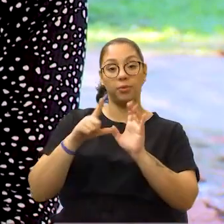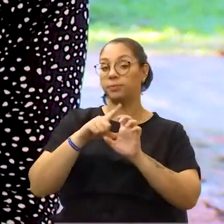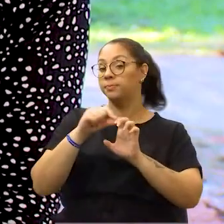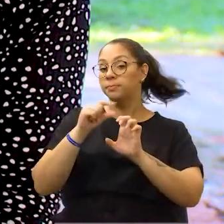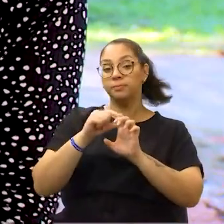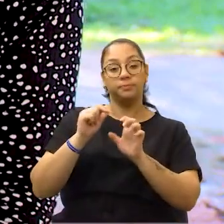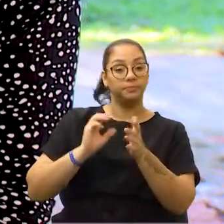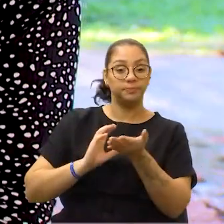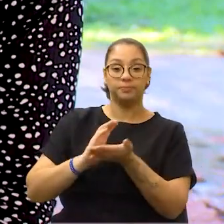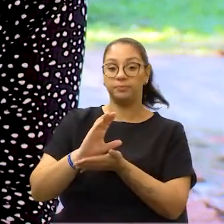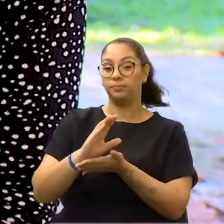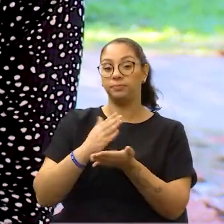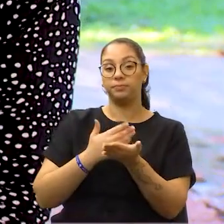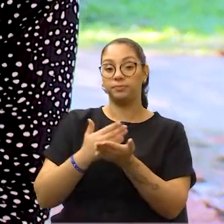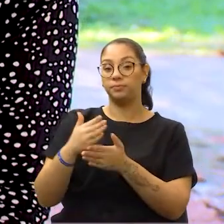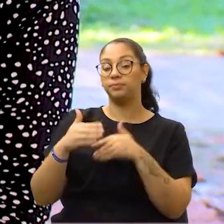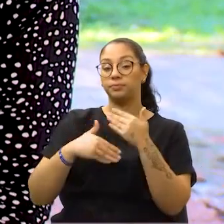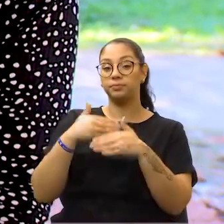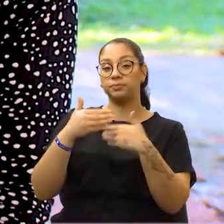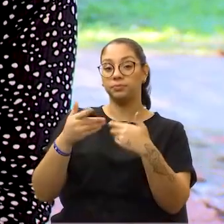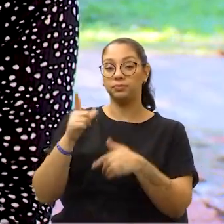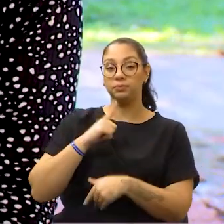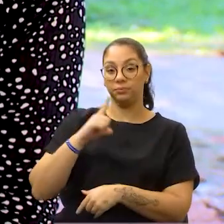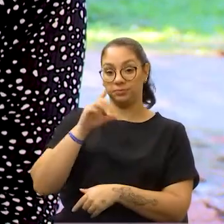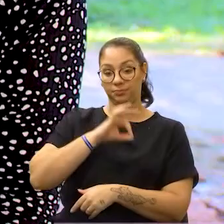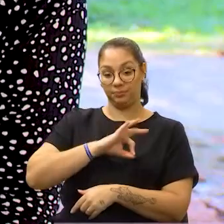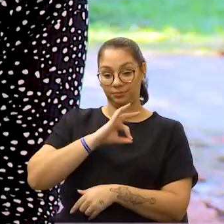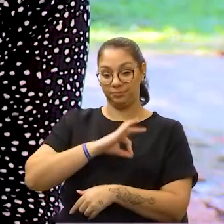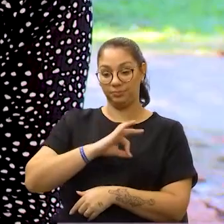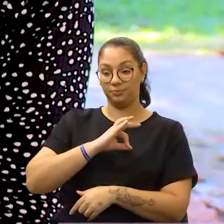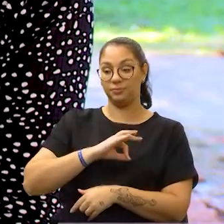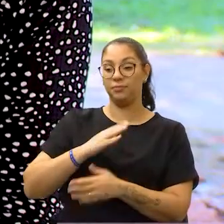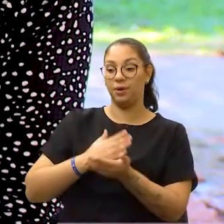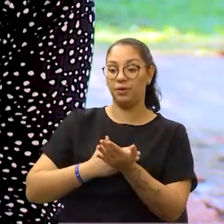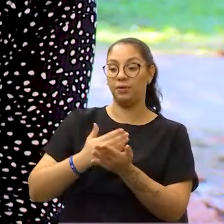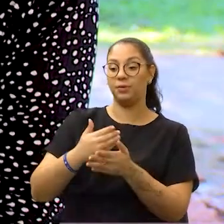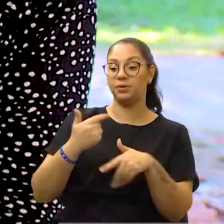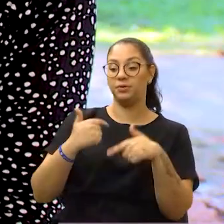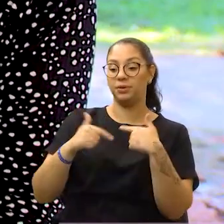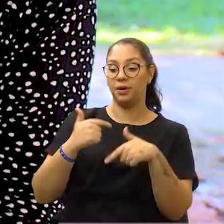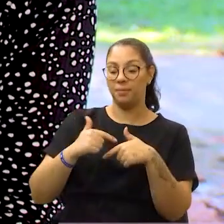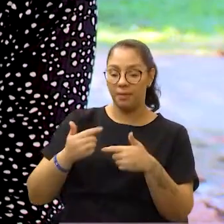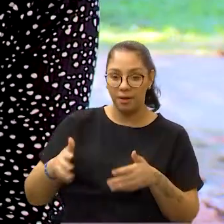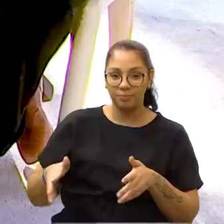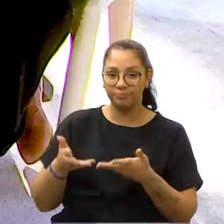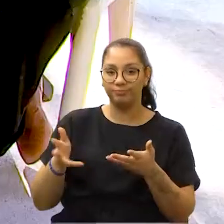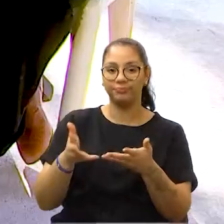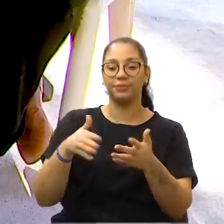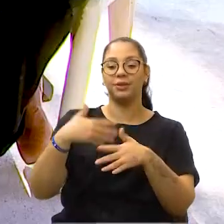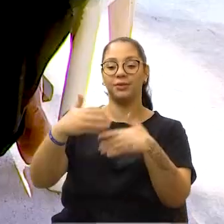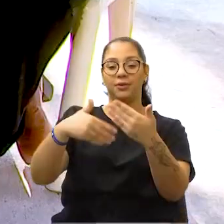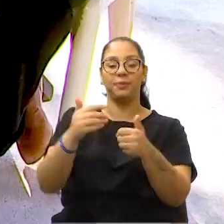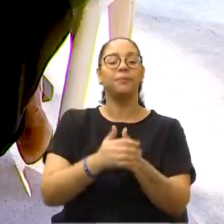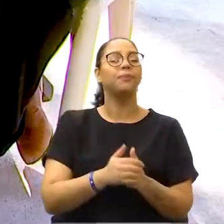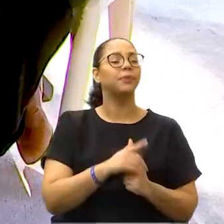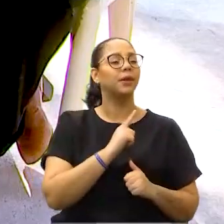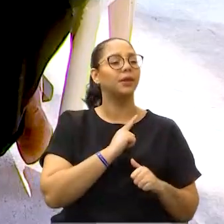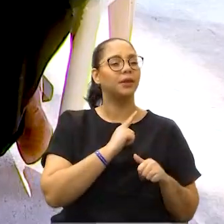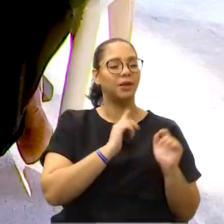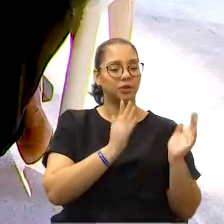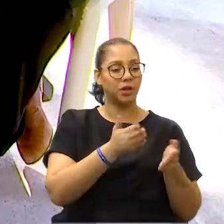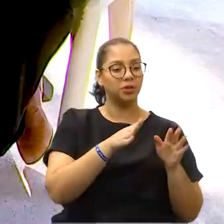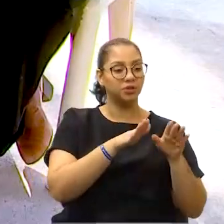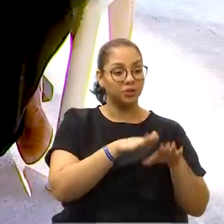né? Ou como empreendedorismo, né? Então ele recebe para dar um pontapé inicial no negócio dele. Ai,